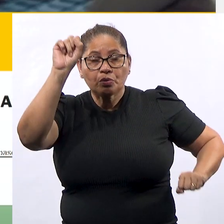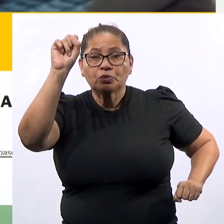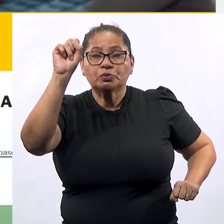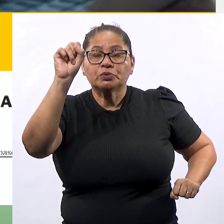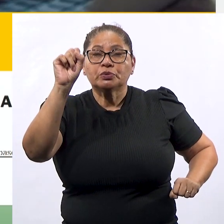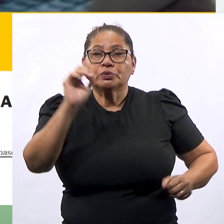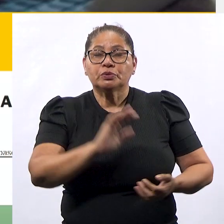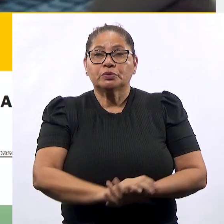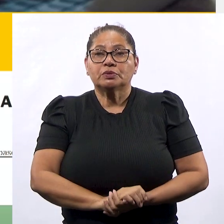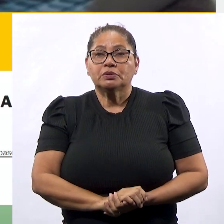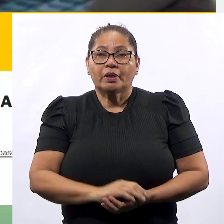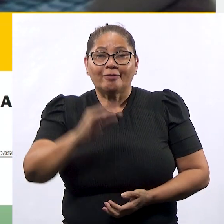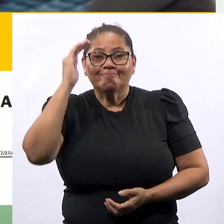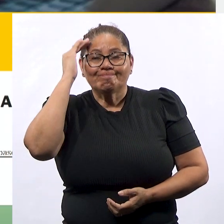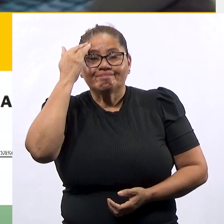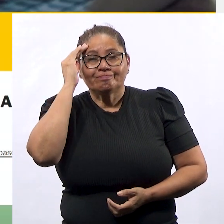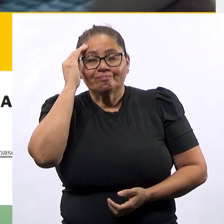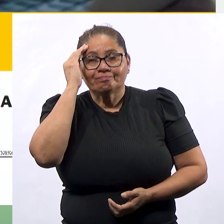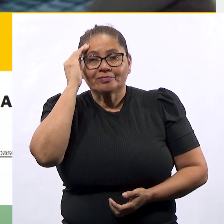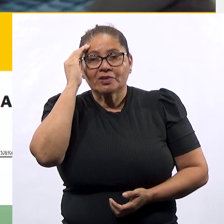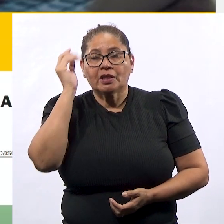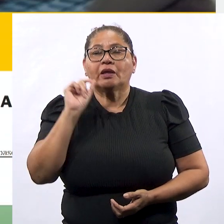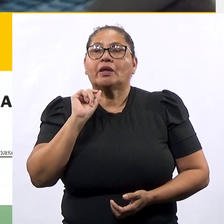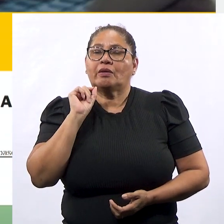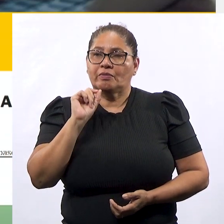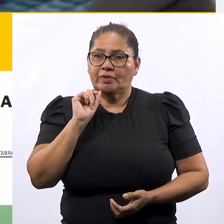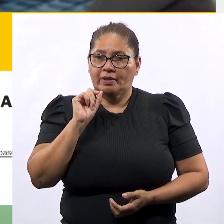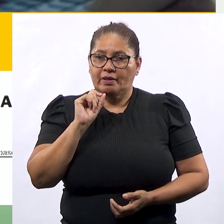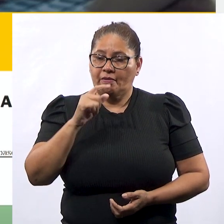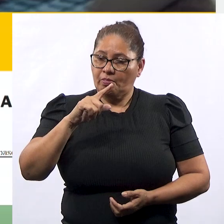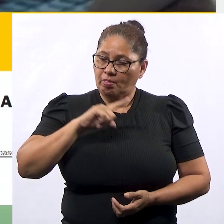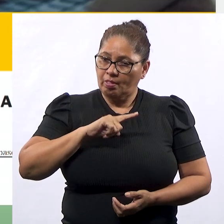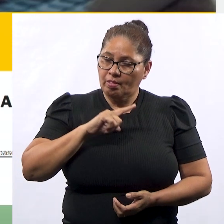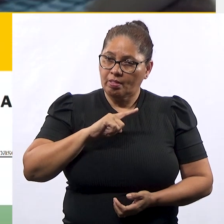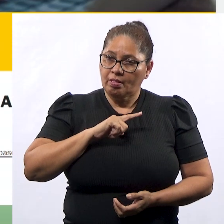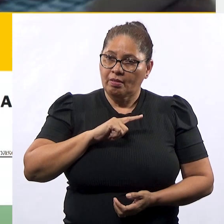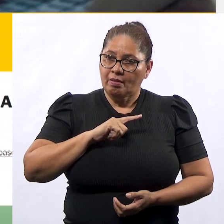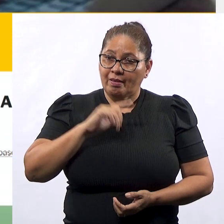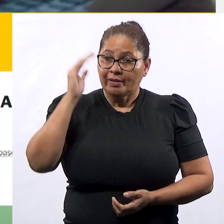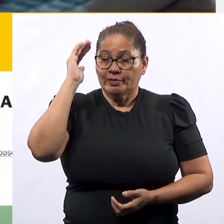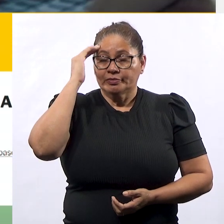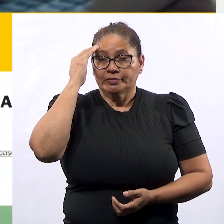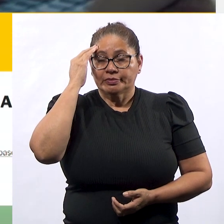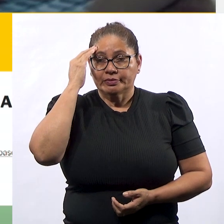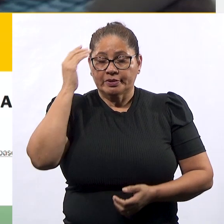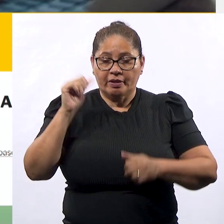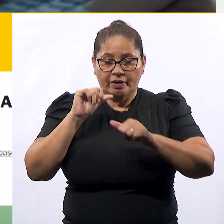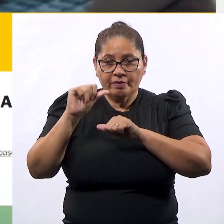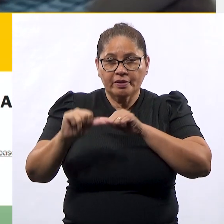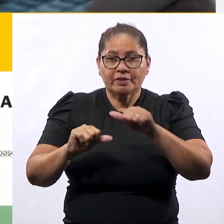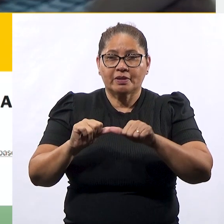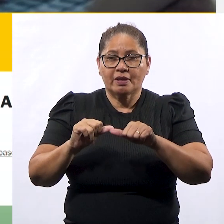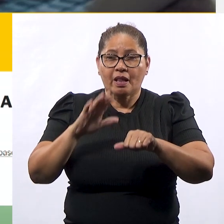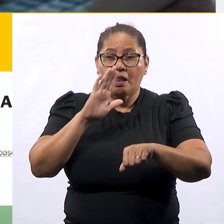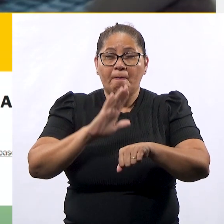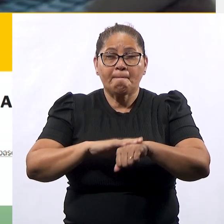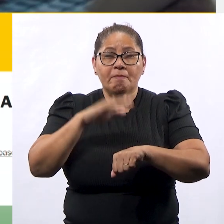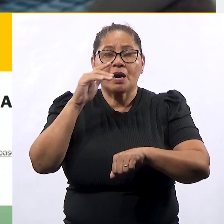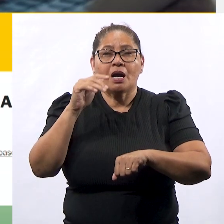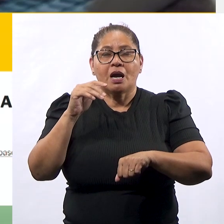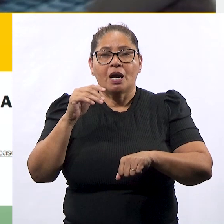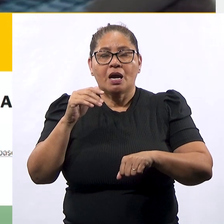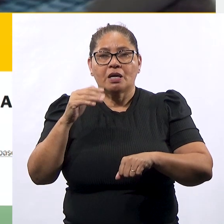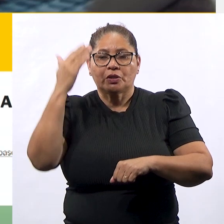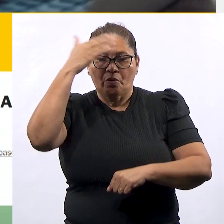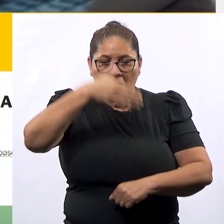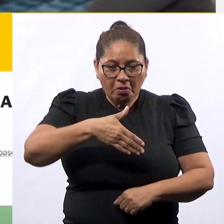superpoderes é justamente a compreensão de que quando eu tenho a compreensão de que a avaliação ela é mais